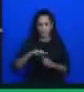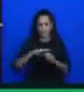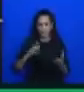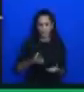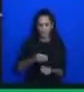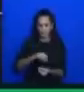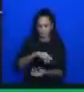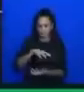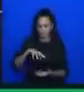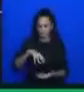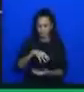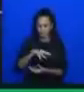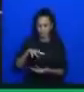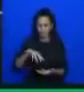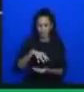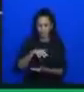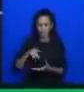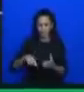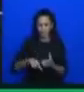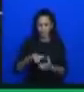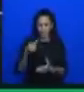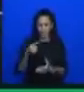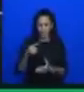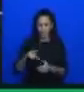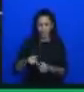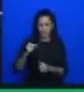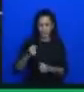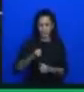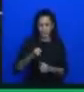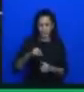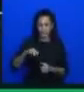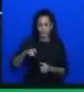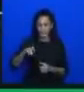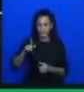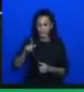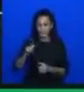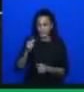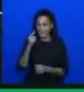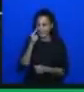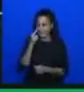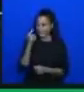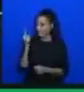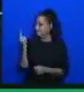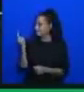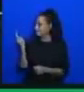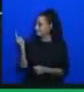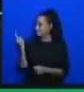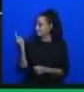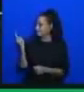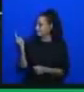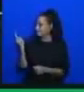Globo girando, sua sorte girando. Vem aí o primeiro número da Mega Sena.